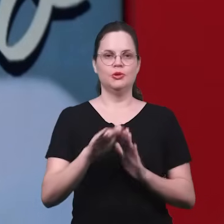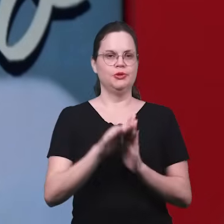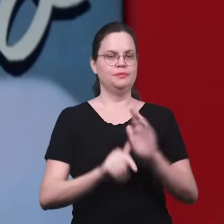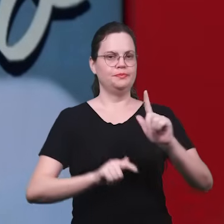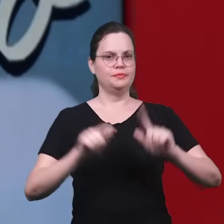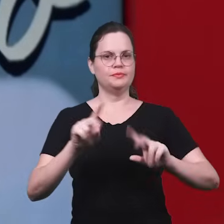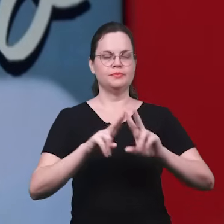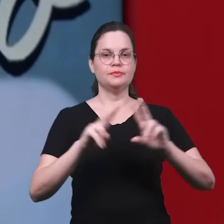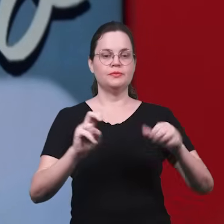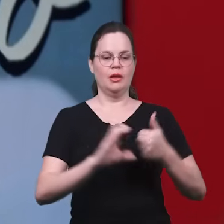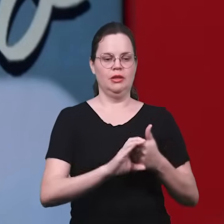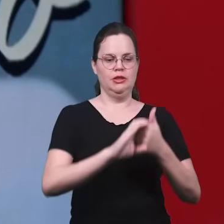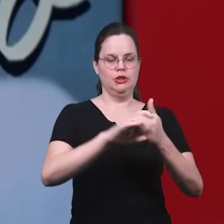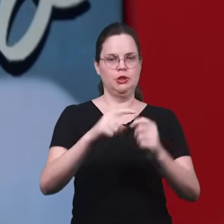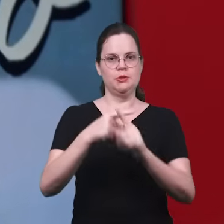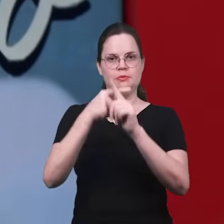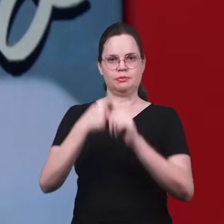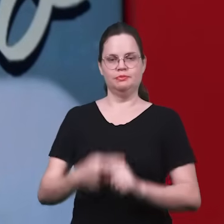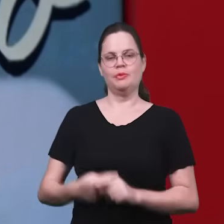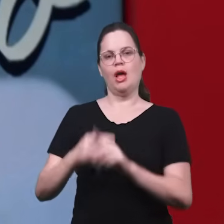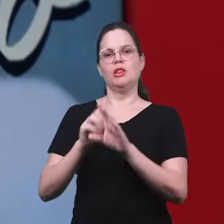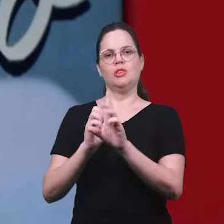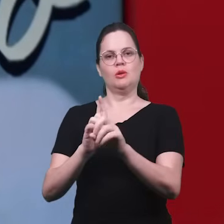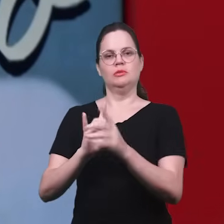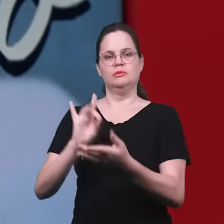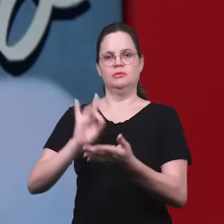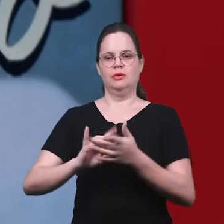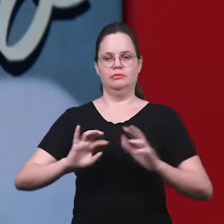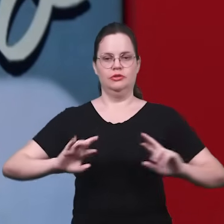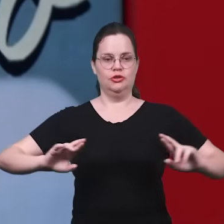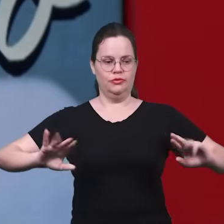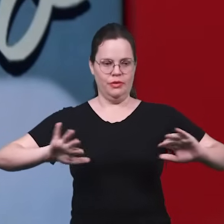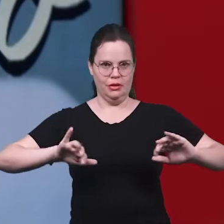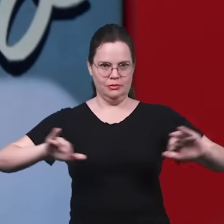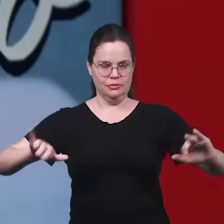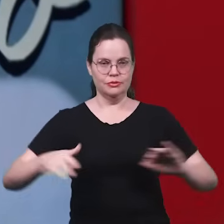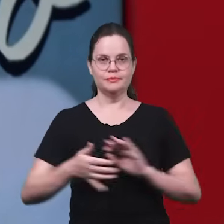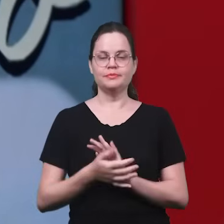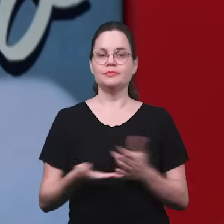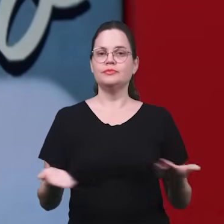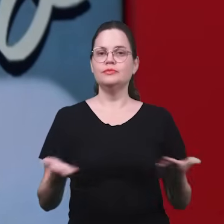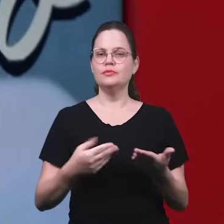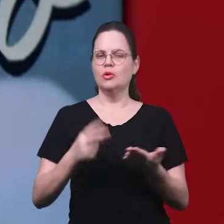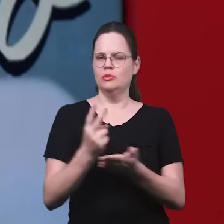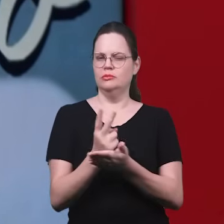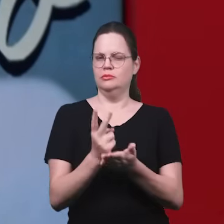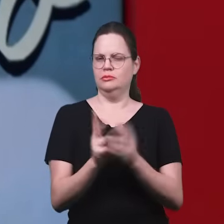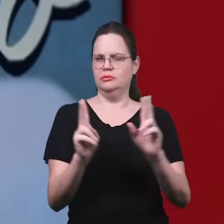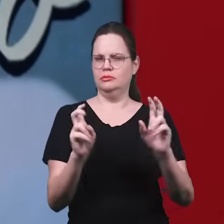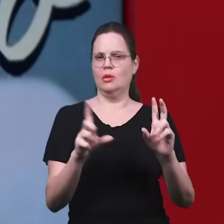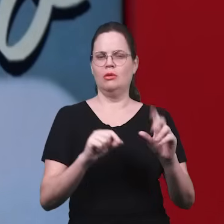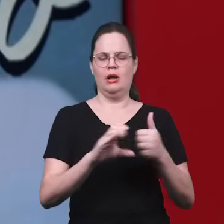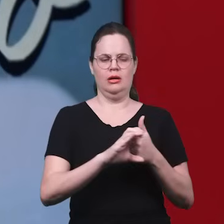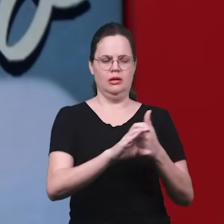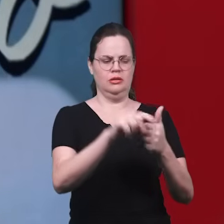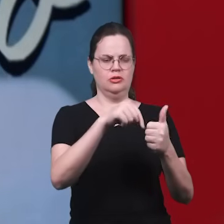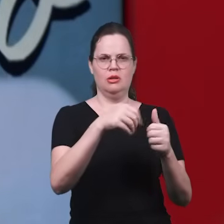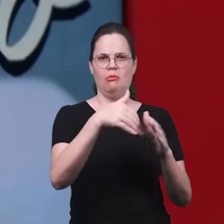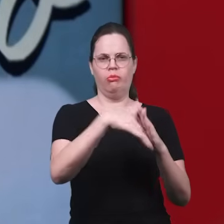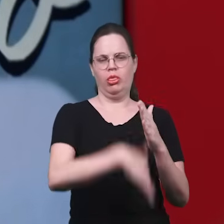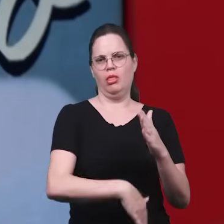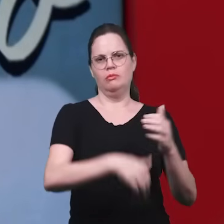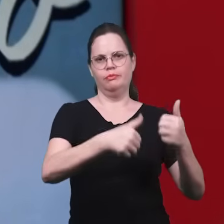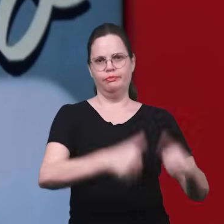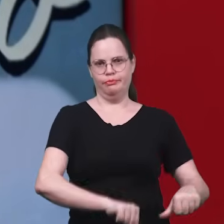Evangelho, e hoje o tema que nós vamos tratar, ainda dando continuidade ao tema principal, que é a falência